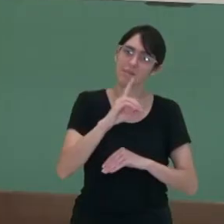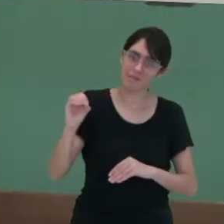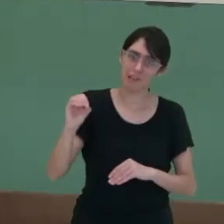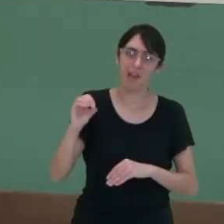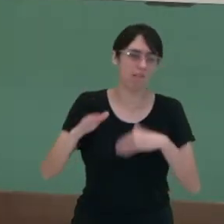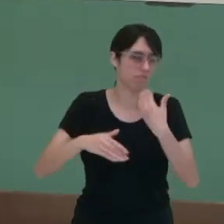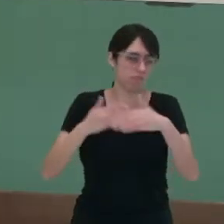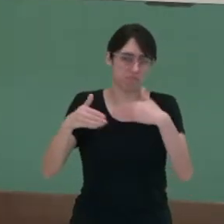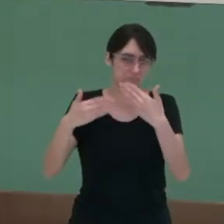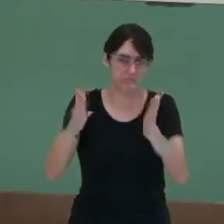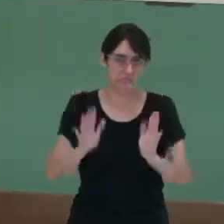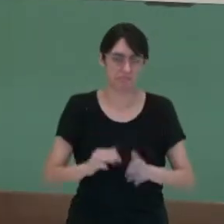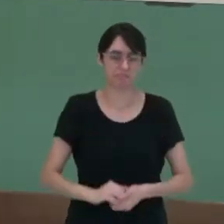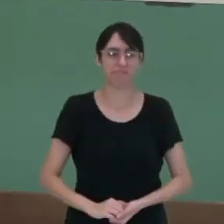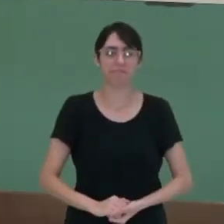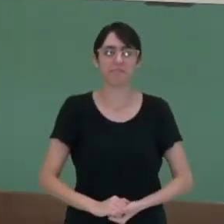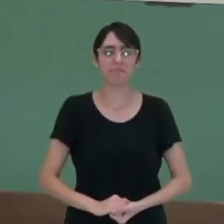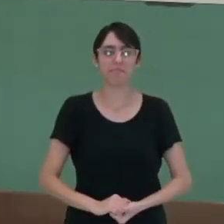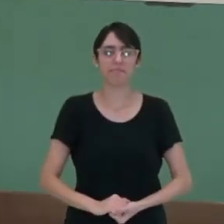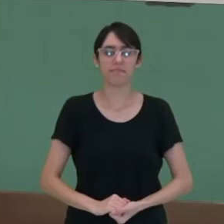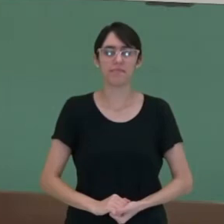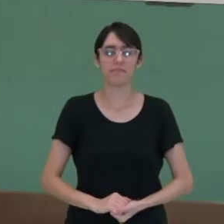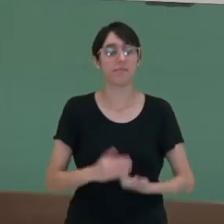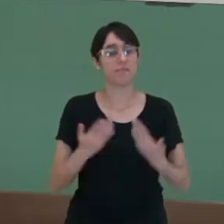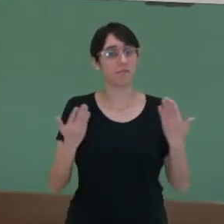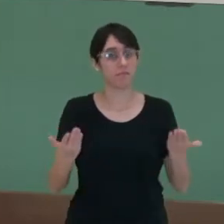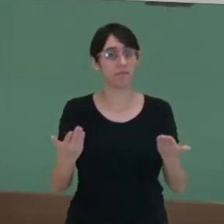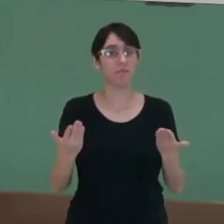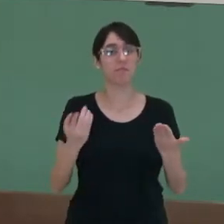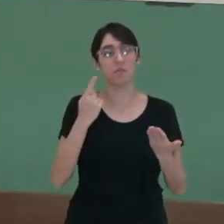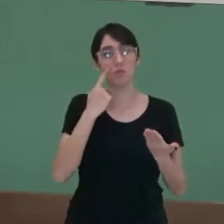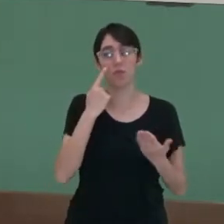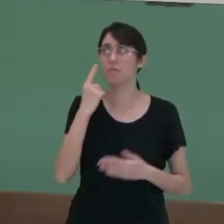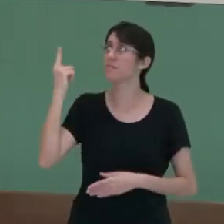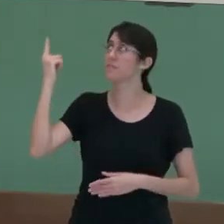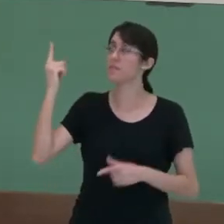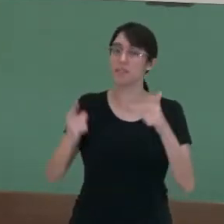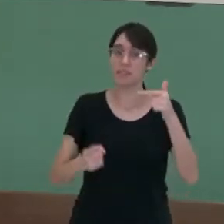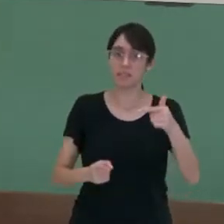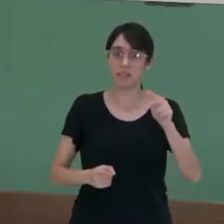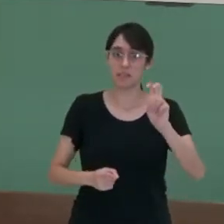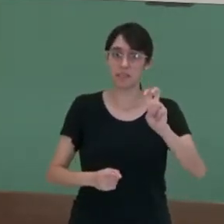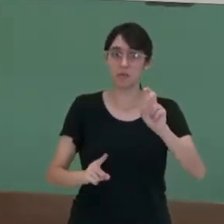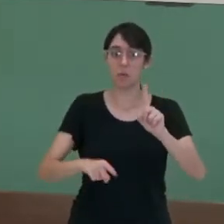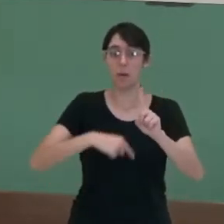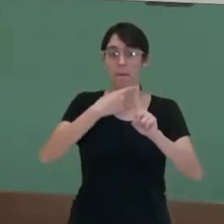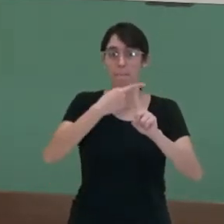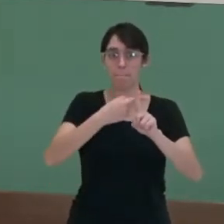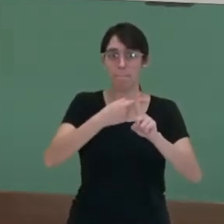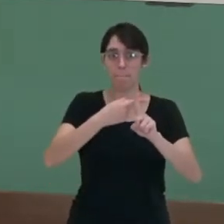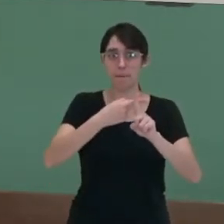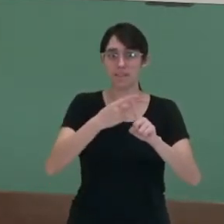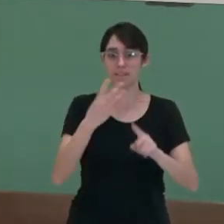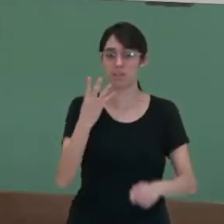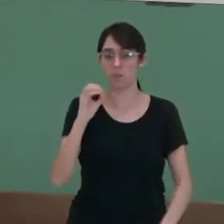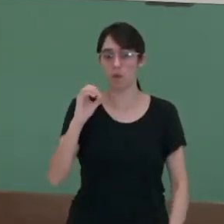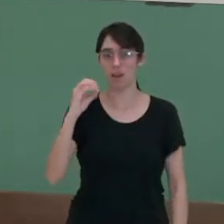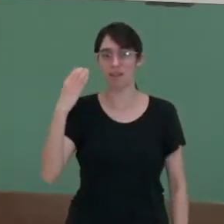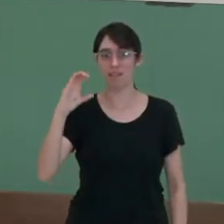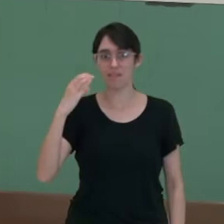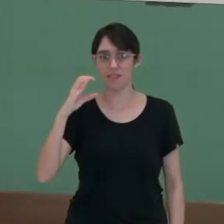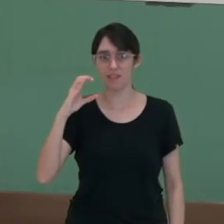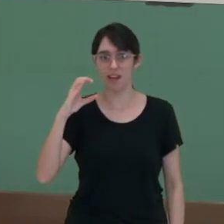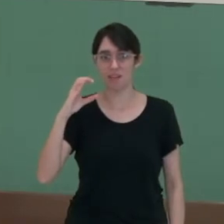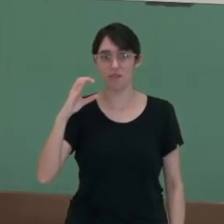100 e assim sucessivamente. Portanto, fiquei que 75 mais 0,40x é